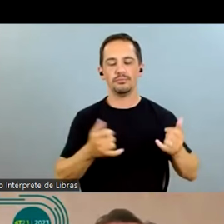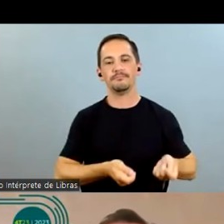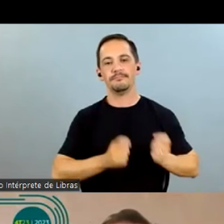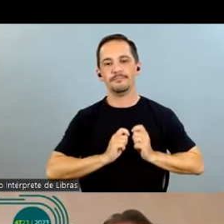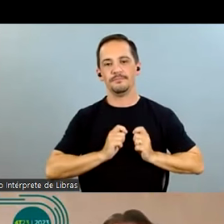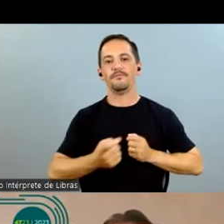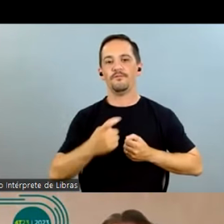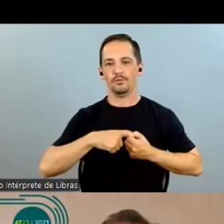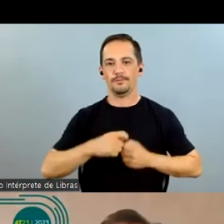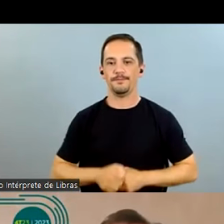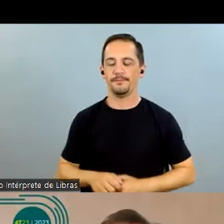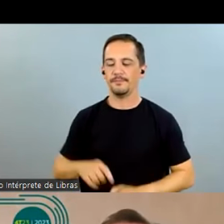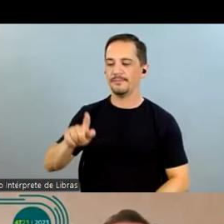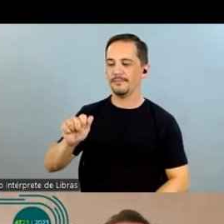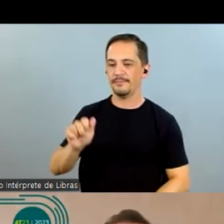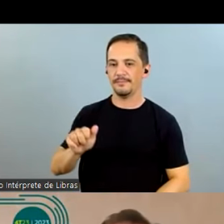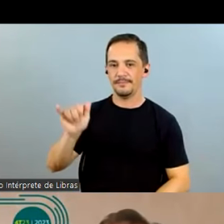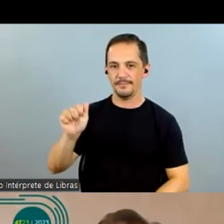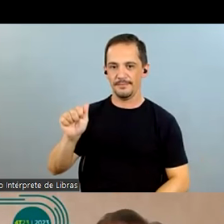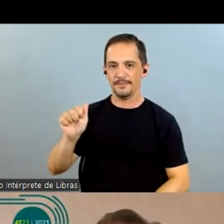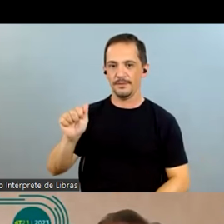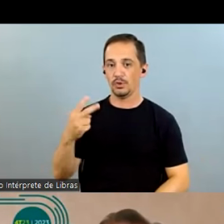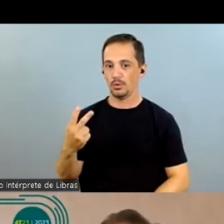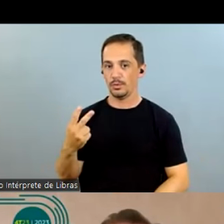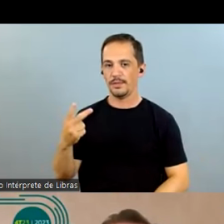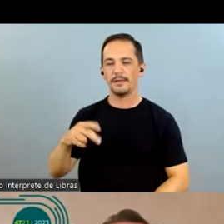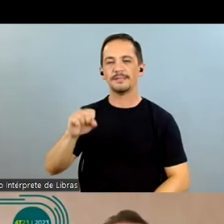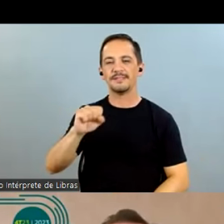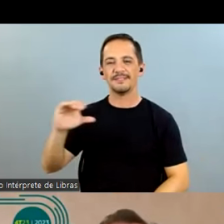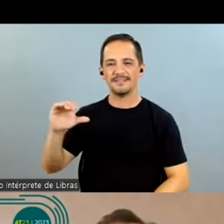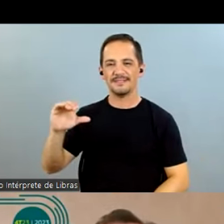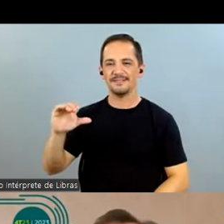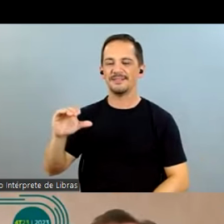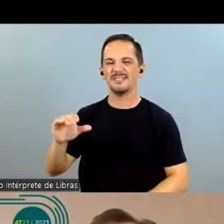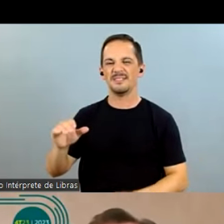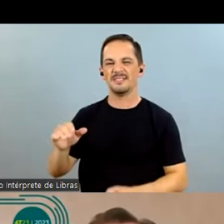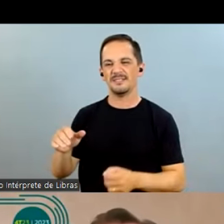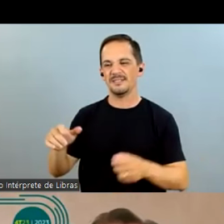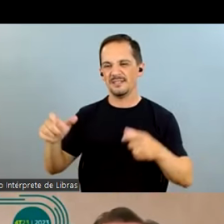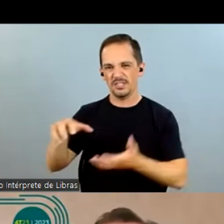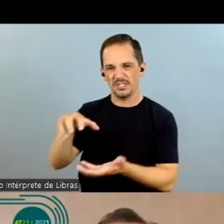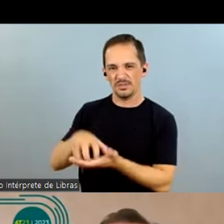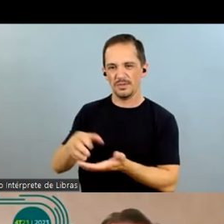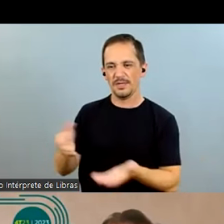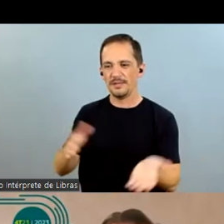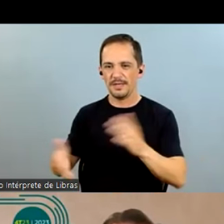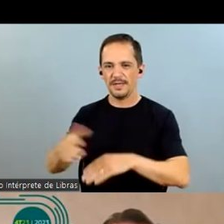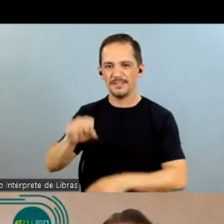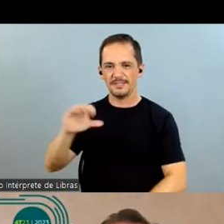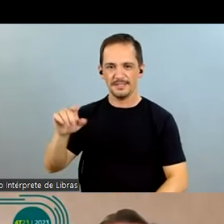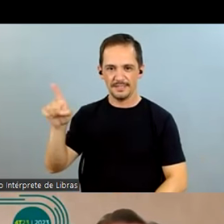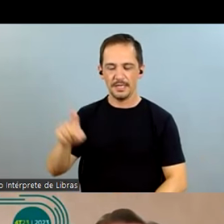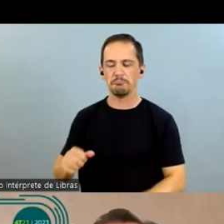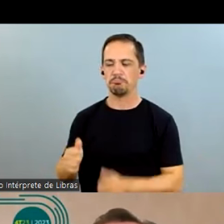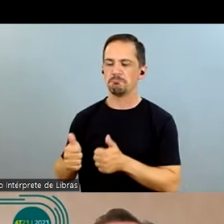Gaia do que é a embalagem de Santa Catarina que é a expansão da embalagem de Santa Catarina eh tá caminhando muito bem curva de performance